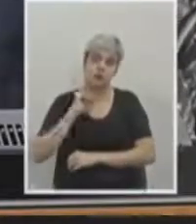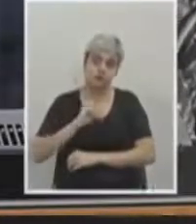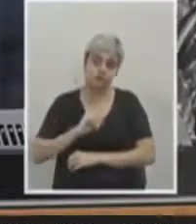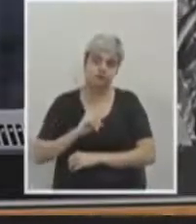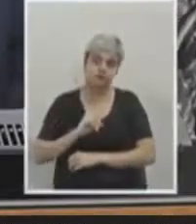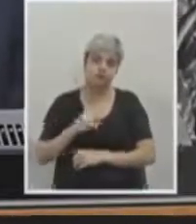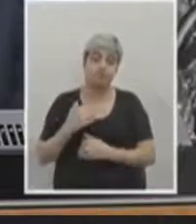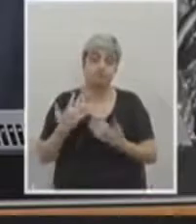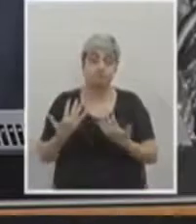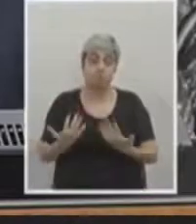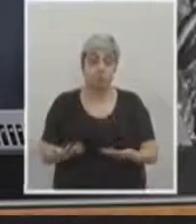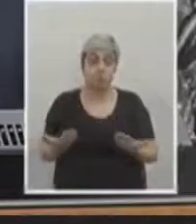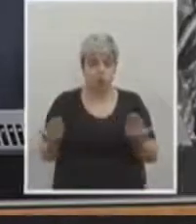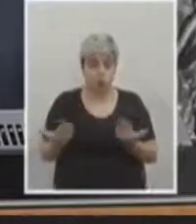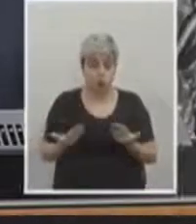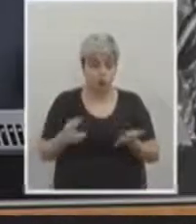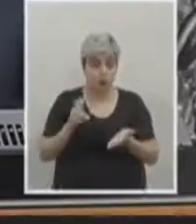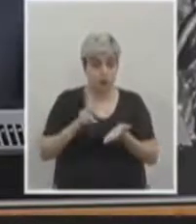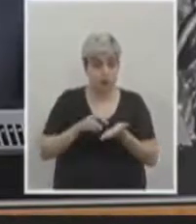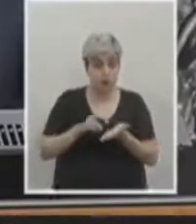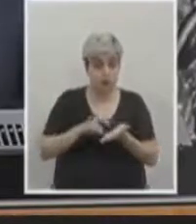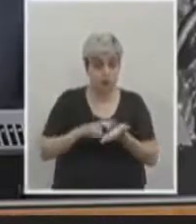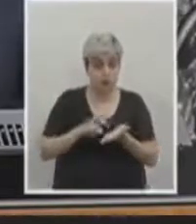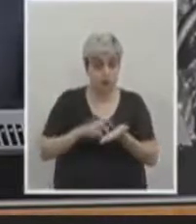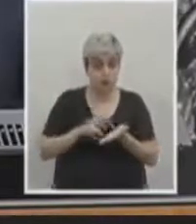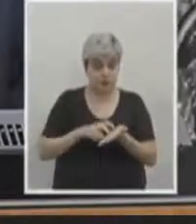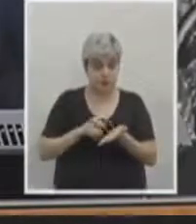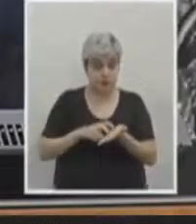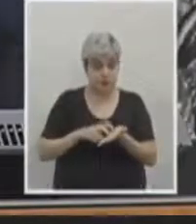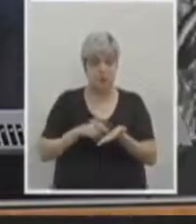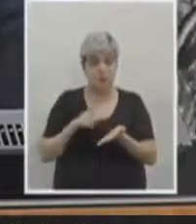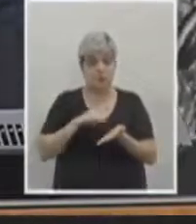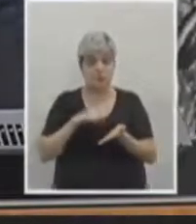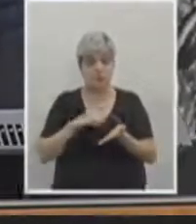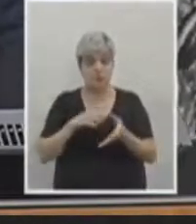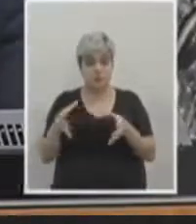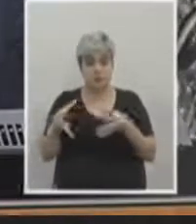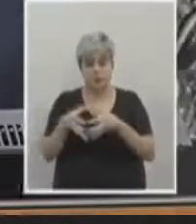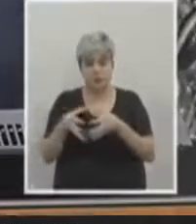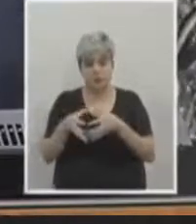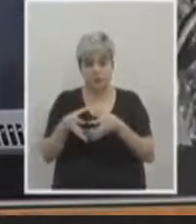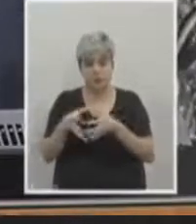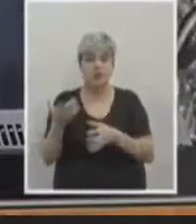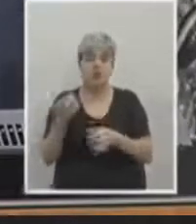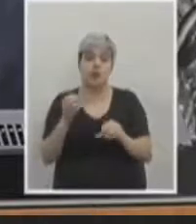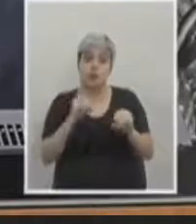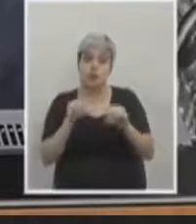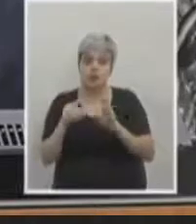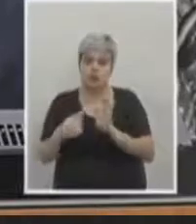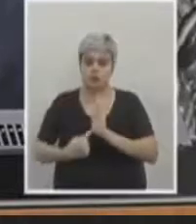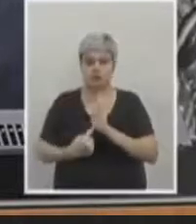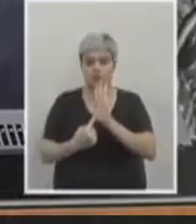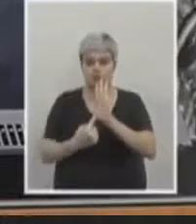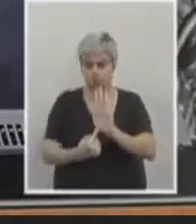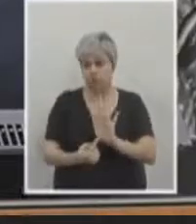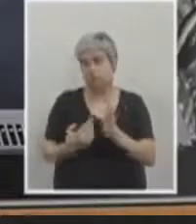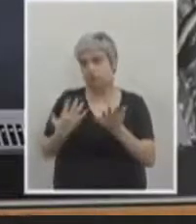é que hoje de manhã, na Comissão de Educação, eu apresentei um requerimento,